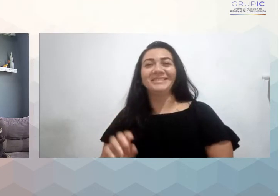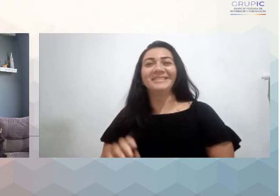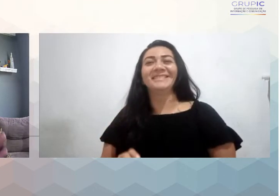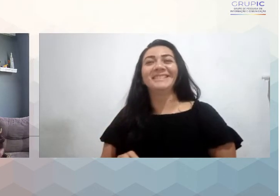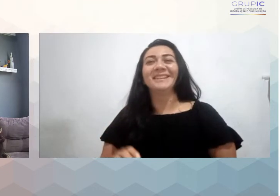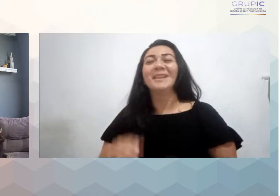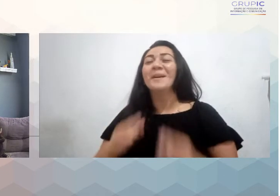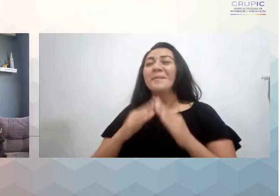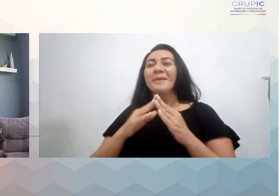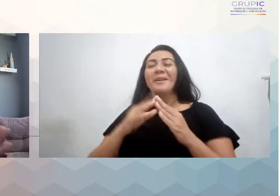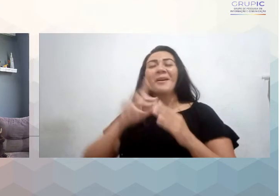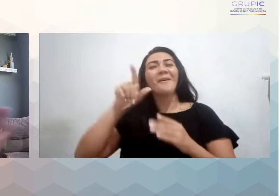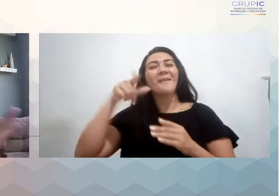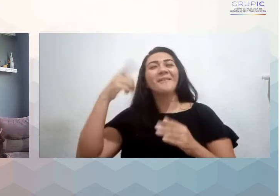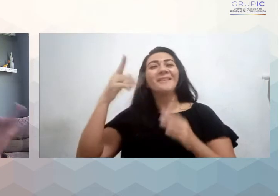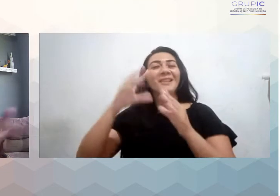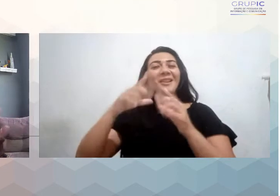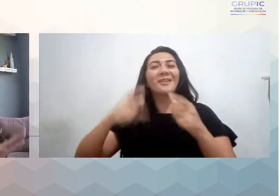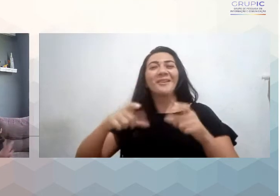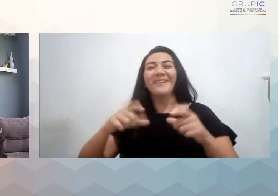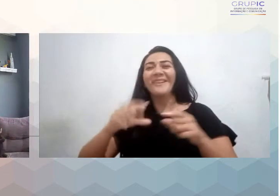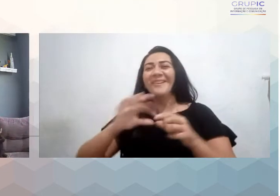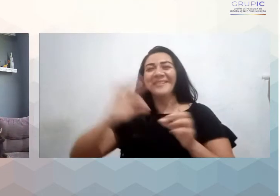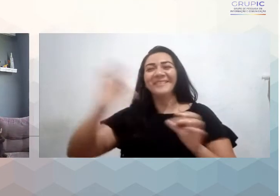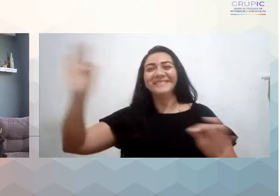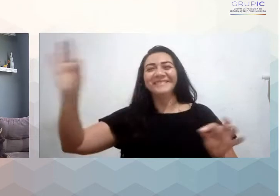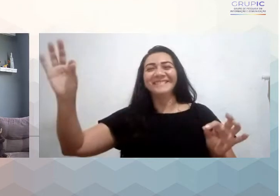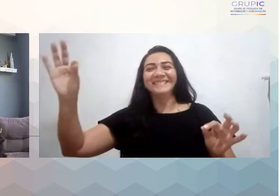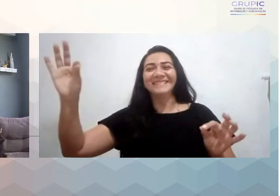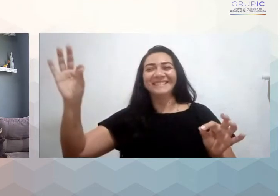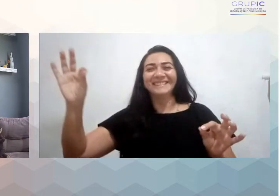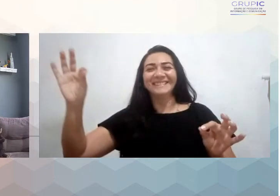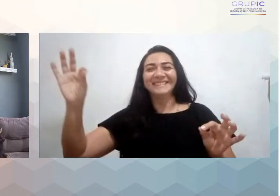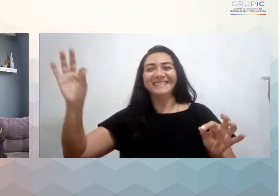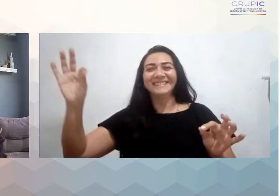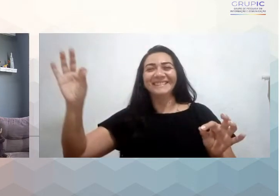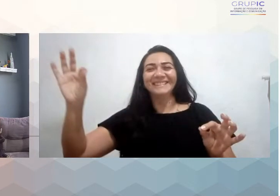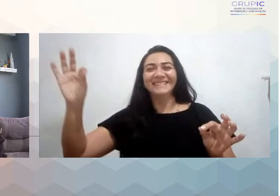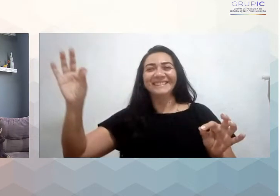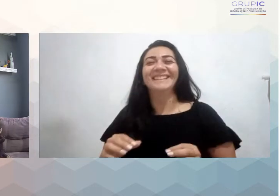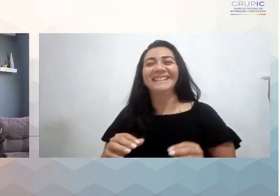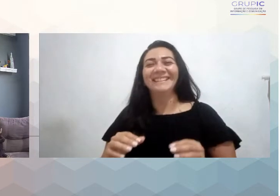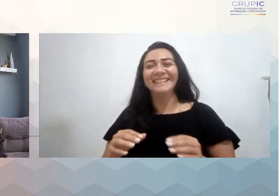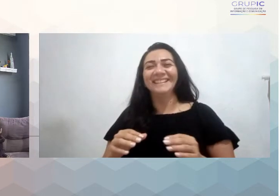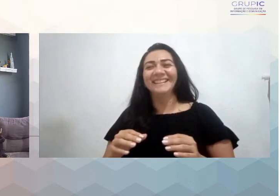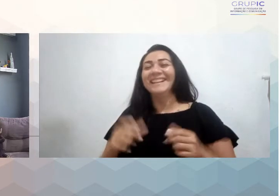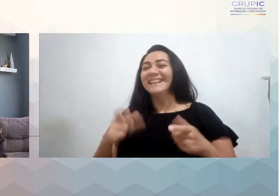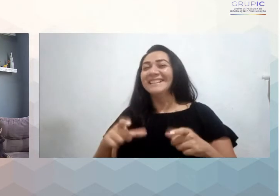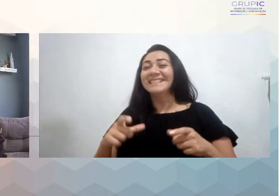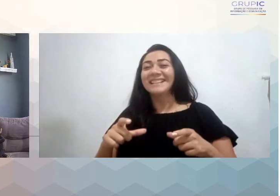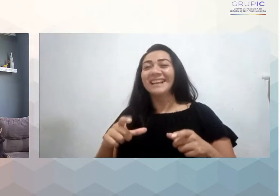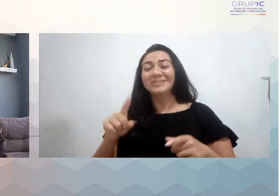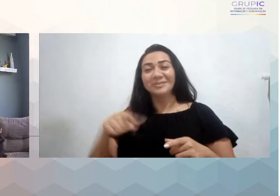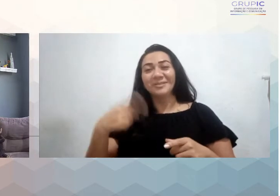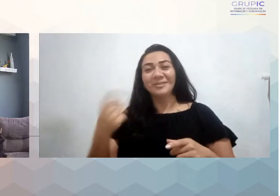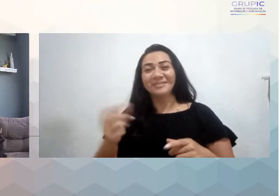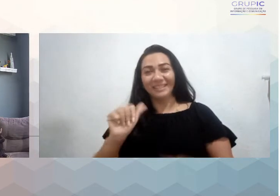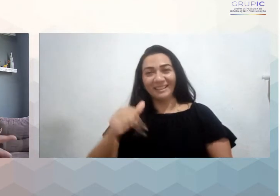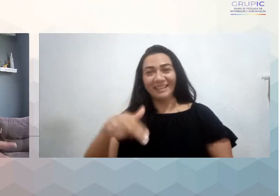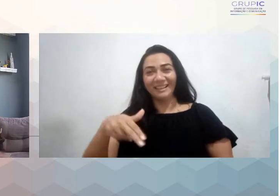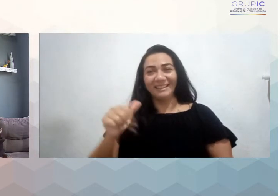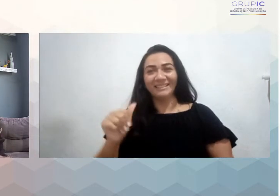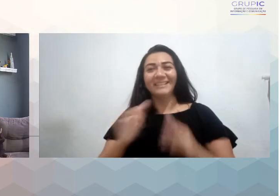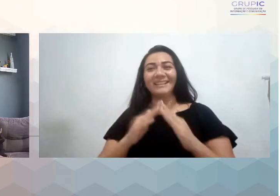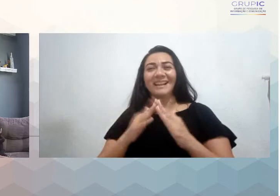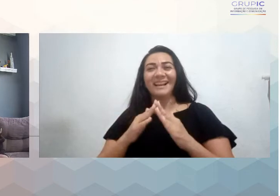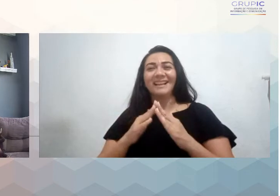Não sei falar, gente, estados diferentes. Então, vamos, antes de qualquer coisa, para o